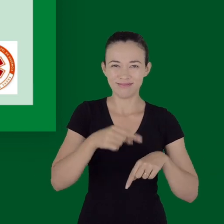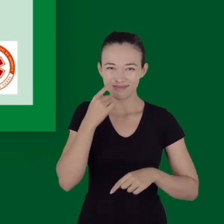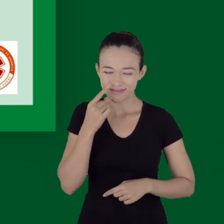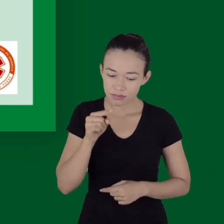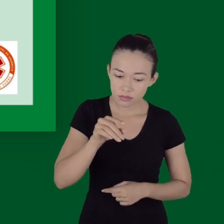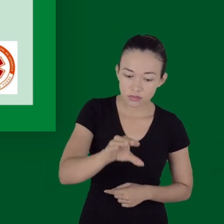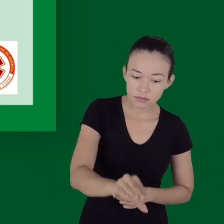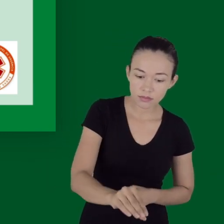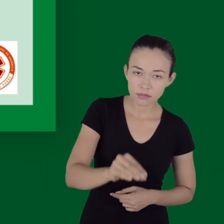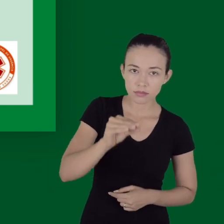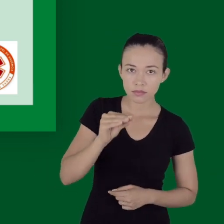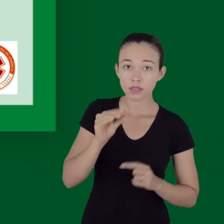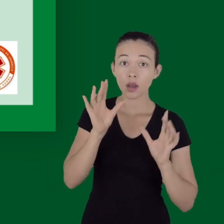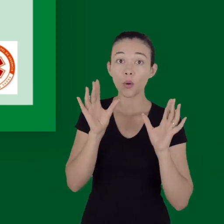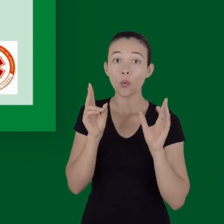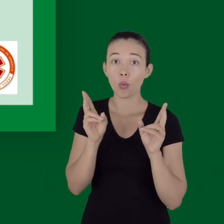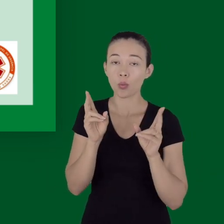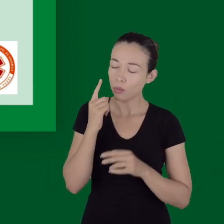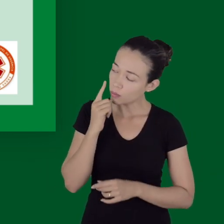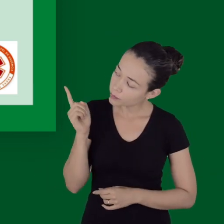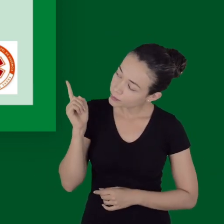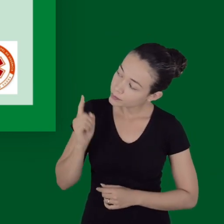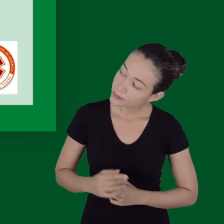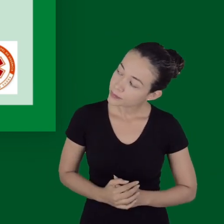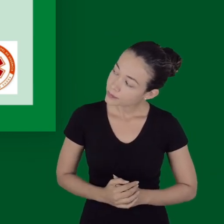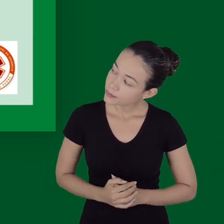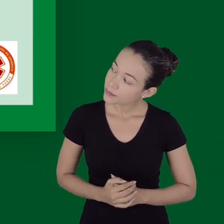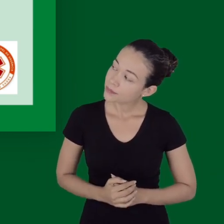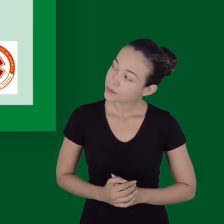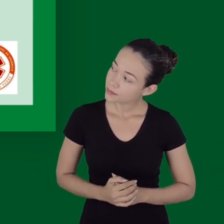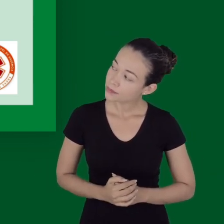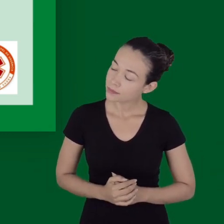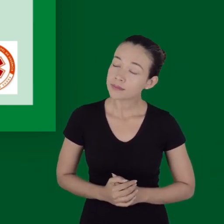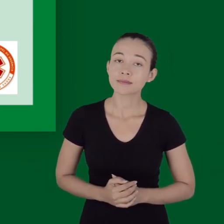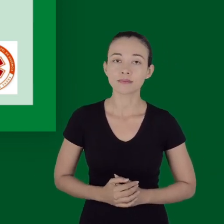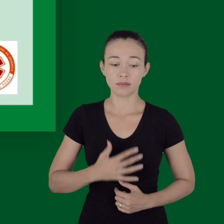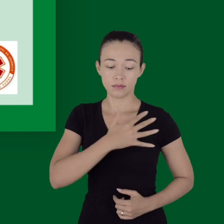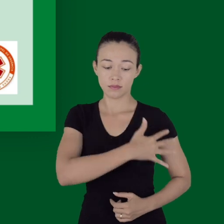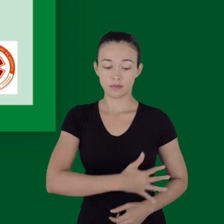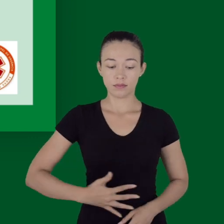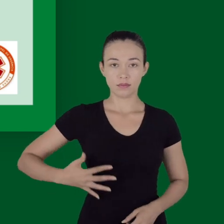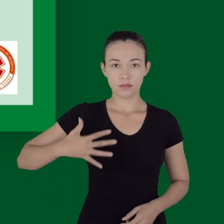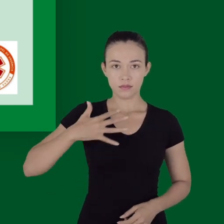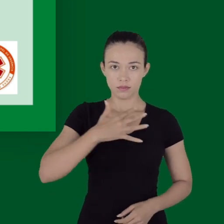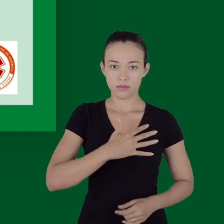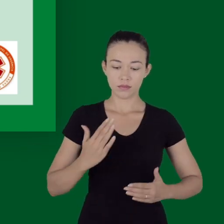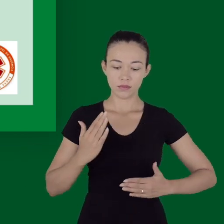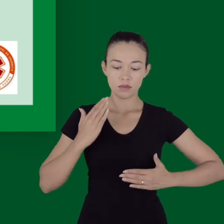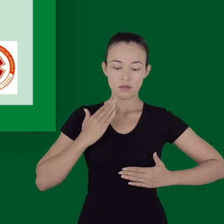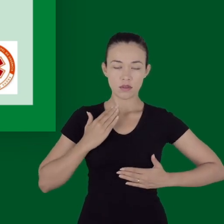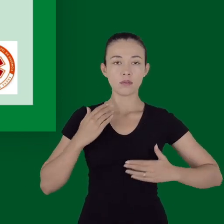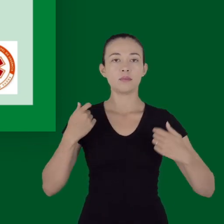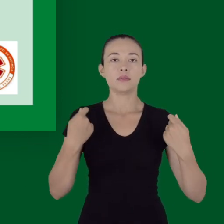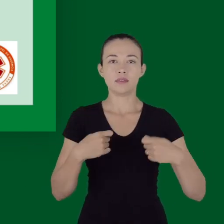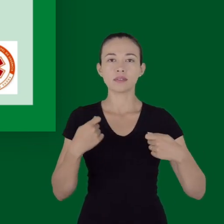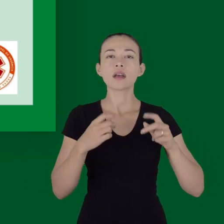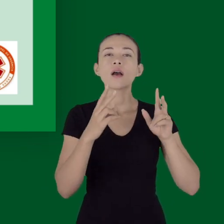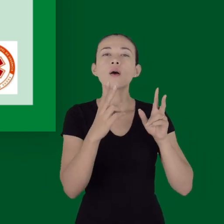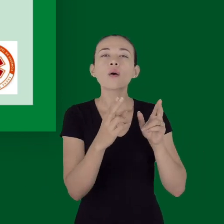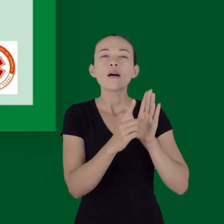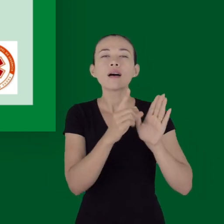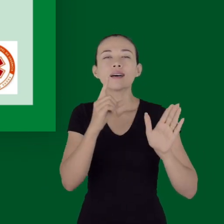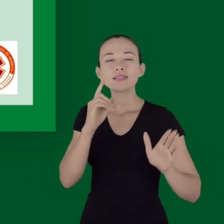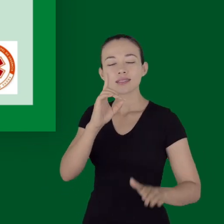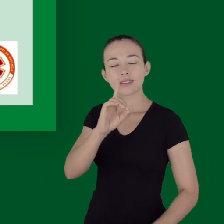cardiorrespiratória e são pás como essas, que estão sendo apresentadas nesse momento. Essas pás devem ser colocadas sobre o tórax do paciente da